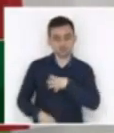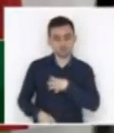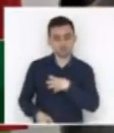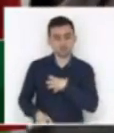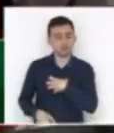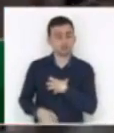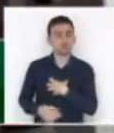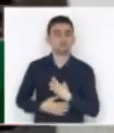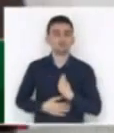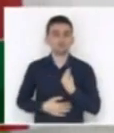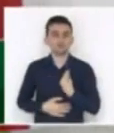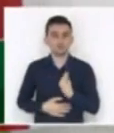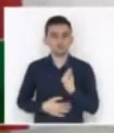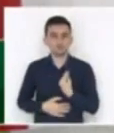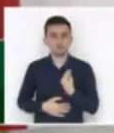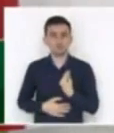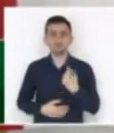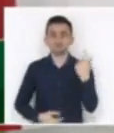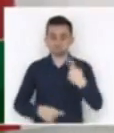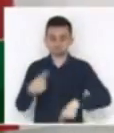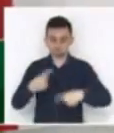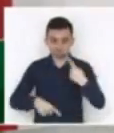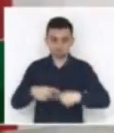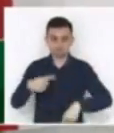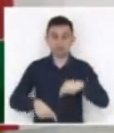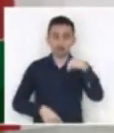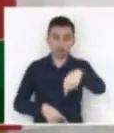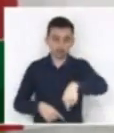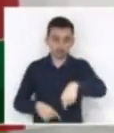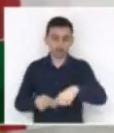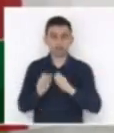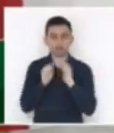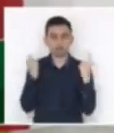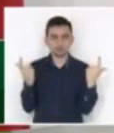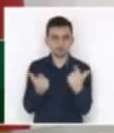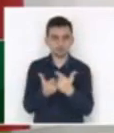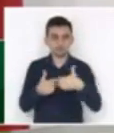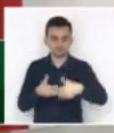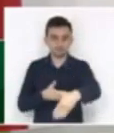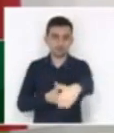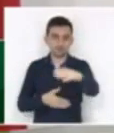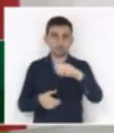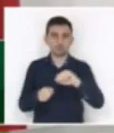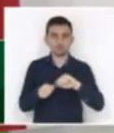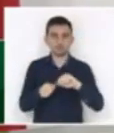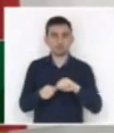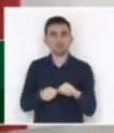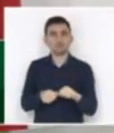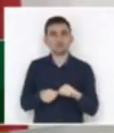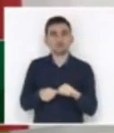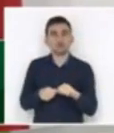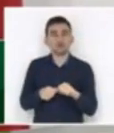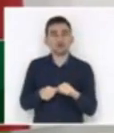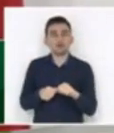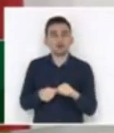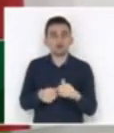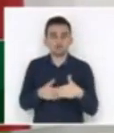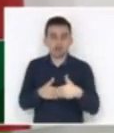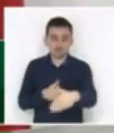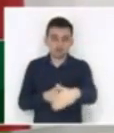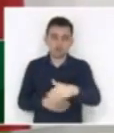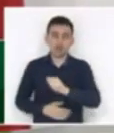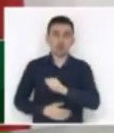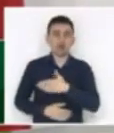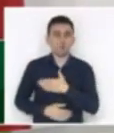viver. Esse é o debate que esta casa estará promovendo a partir de